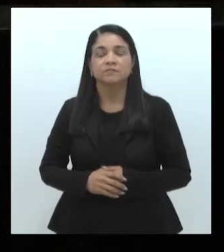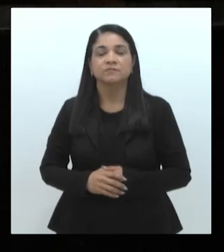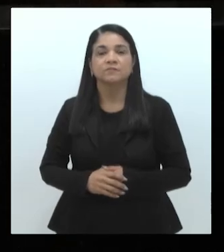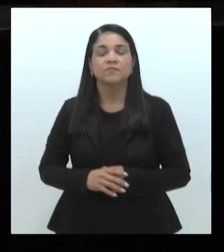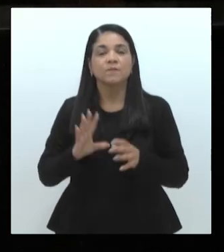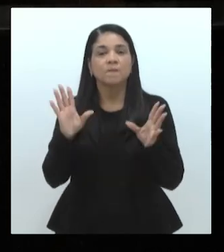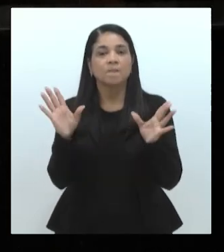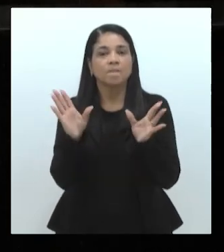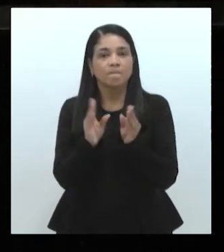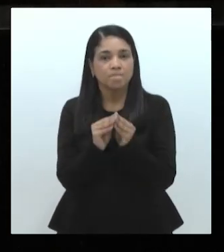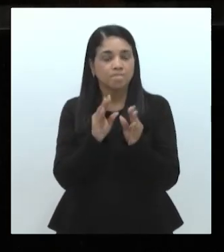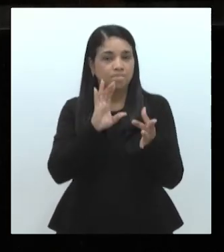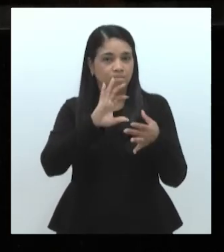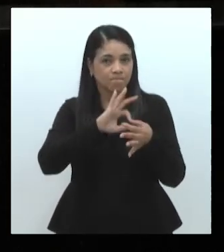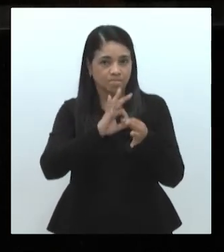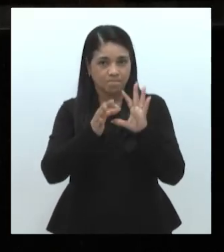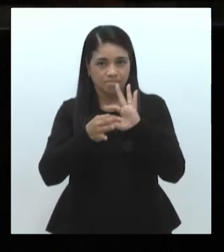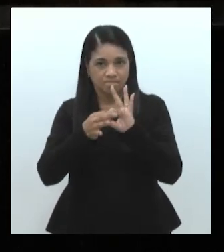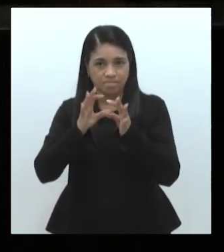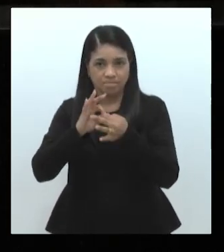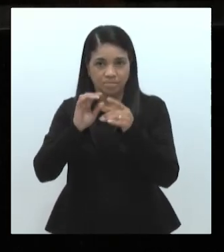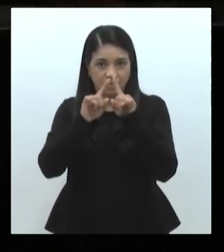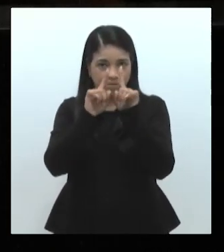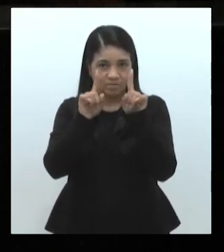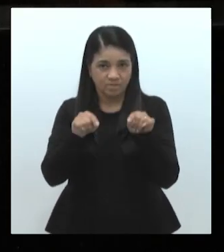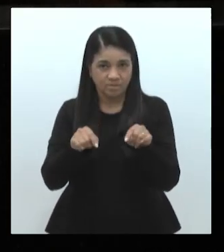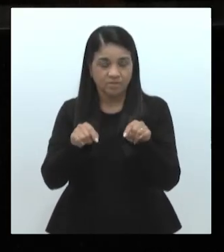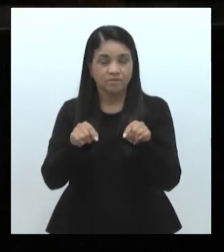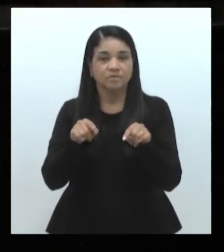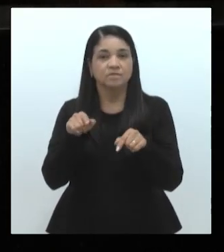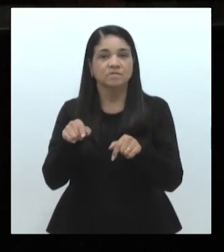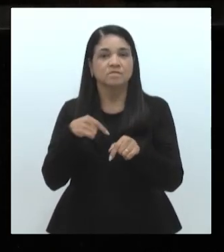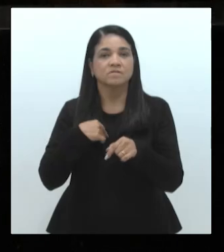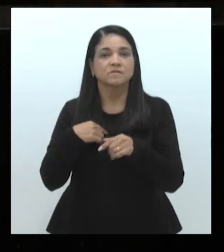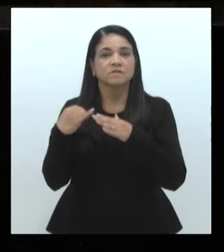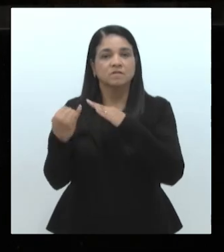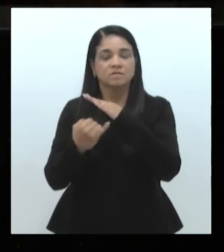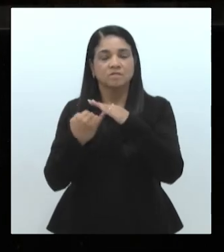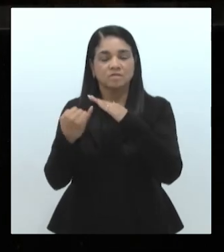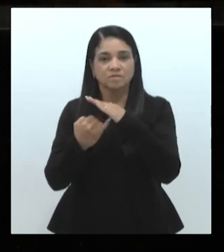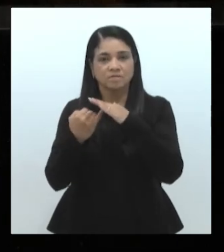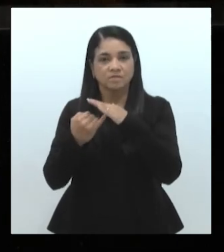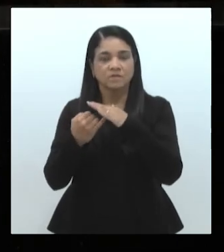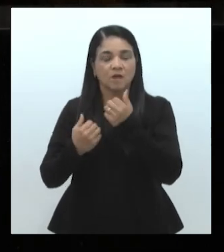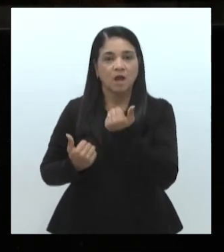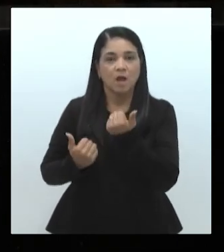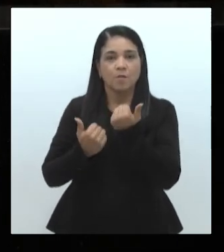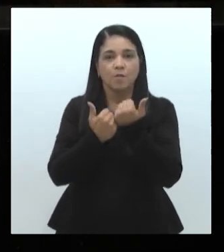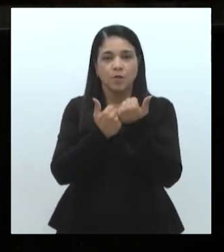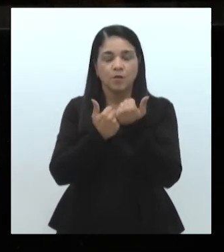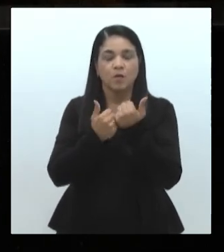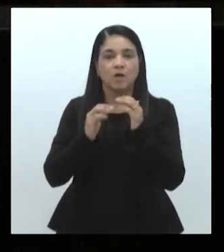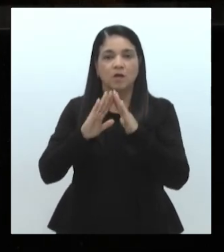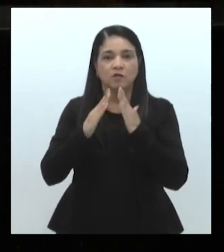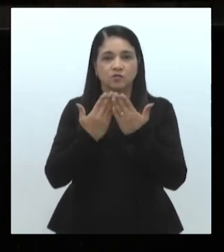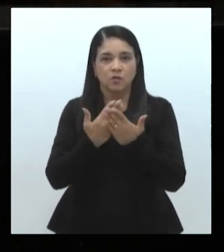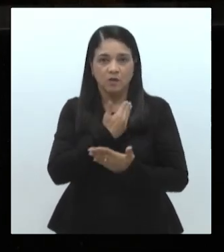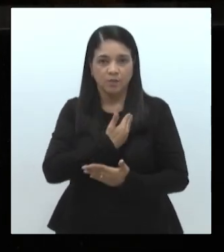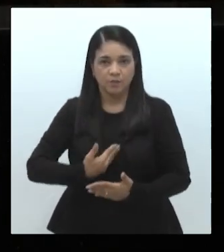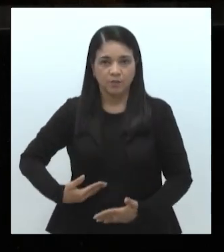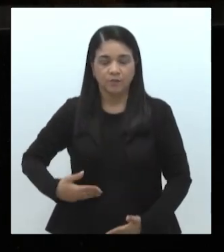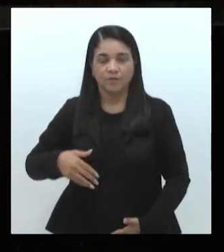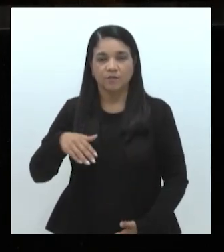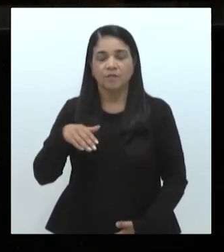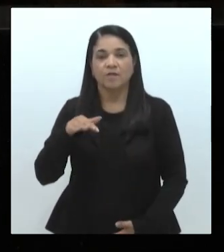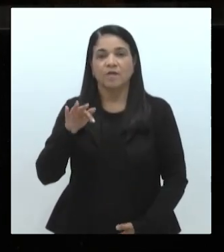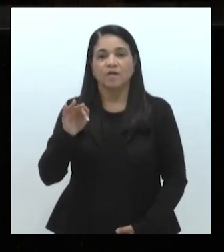contextualizar, os funcionários da extinta Fundação de Apoio à Escola Pública, a FAEP, carregam o